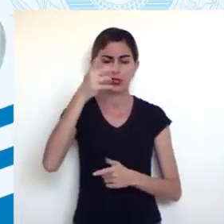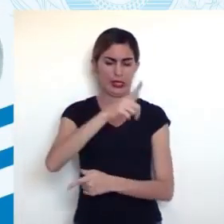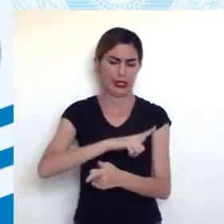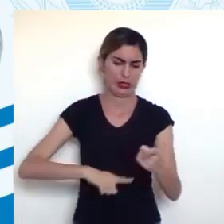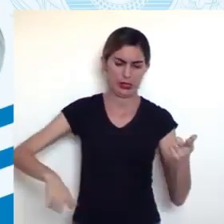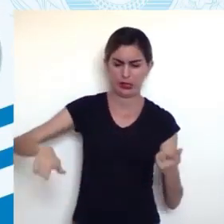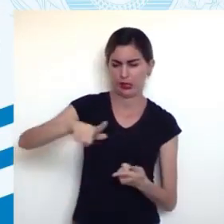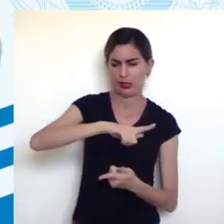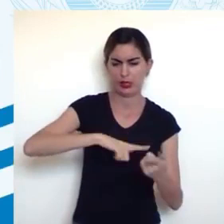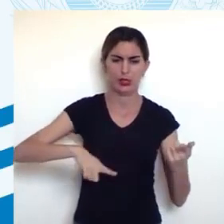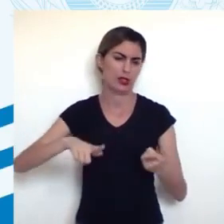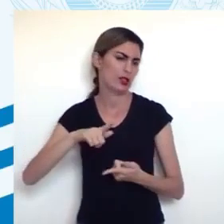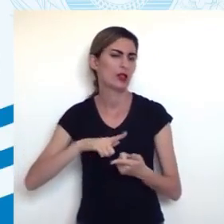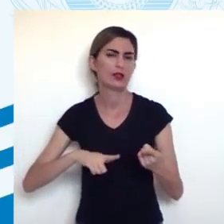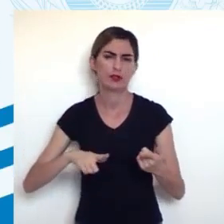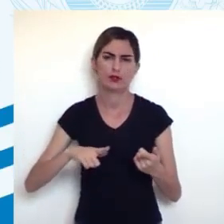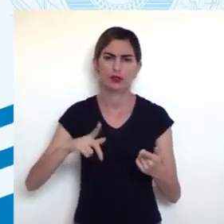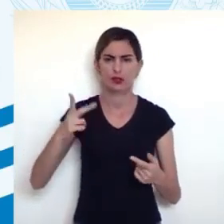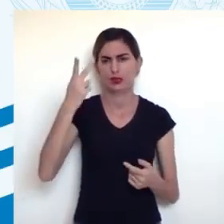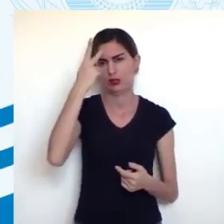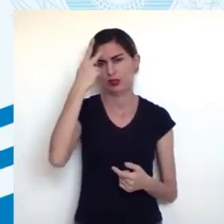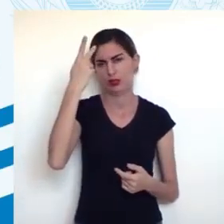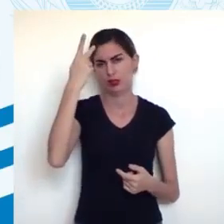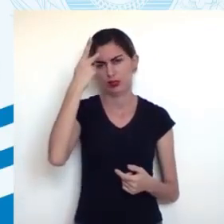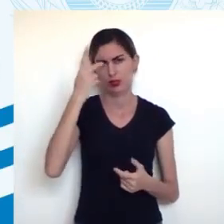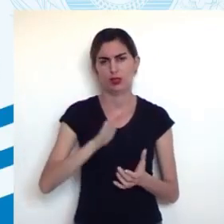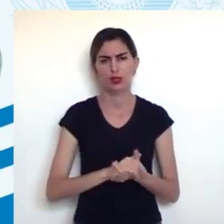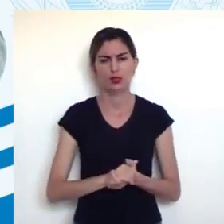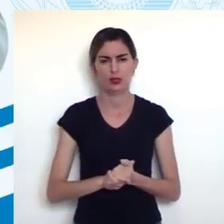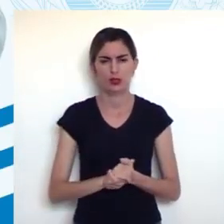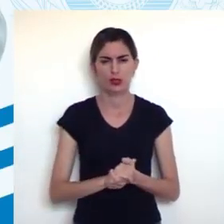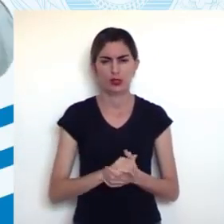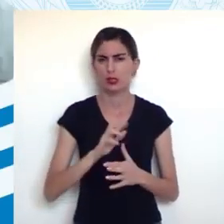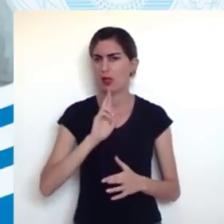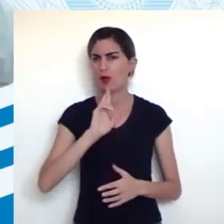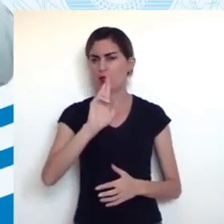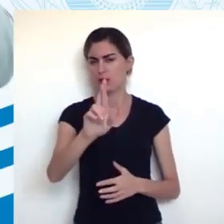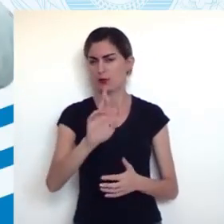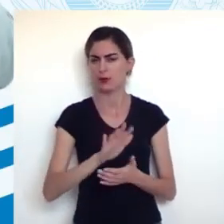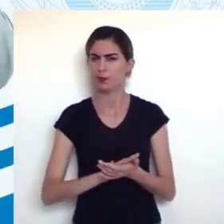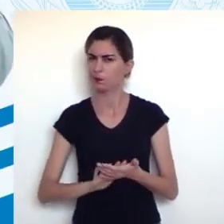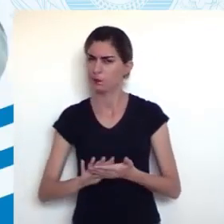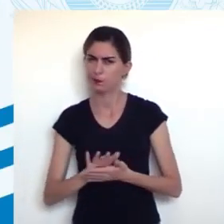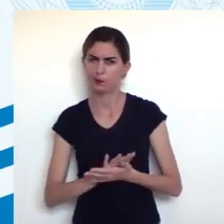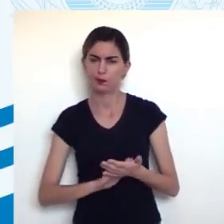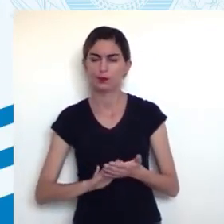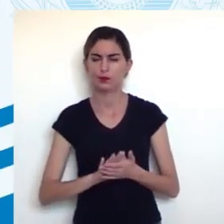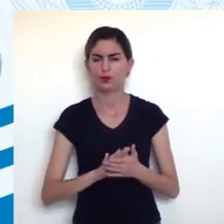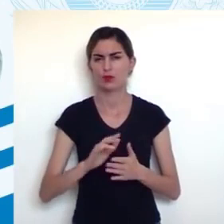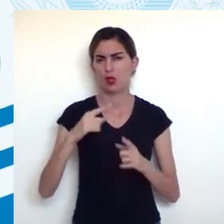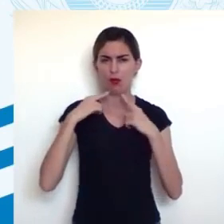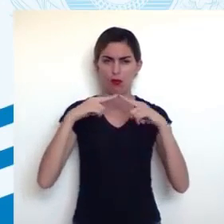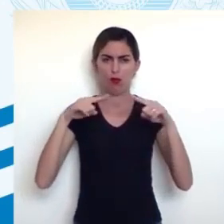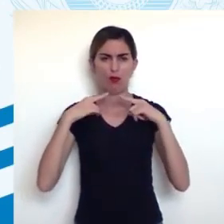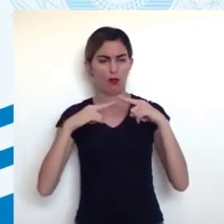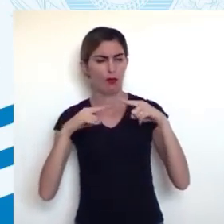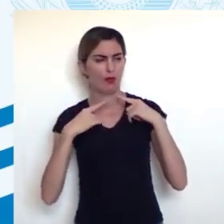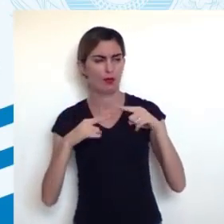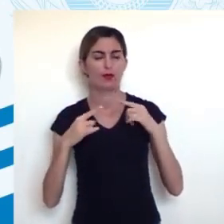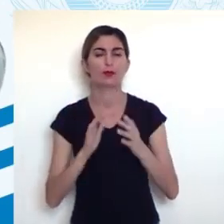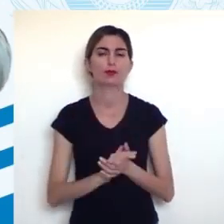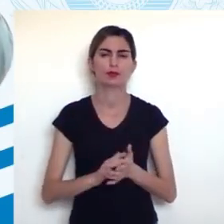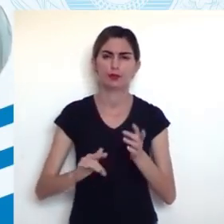Aconteceu uma greve que tomou conta de São Paulo, sem nenhuma resposta, viu? Quantas